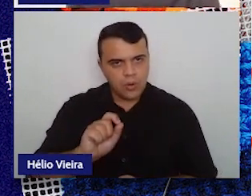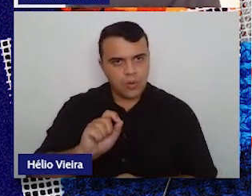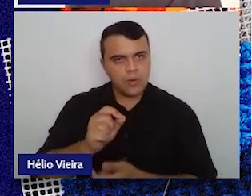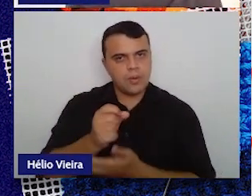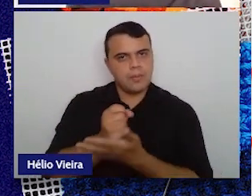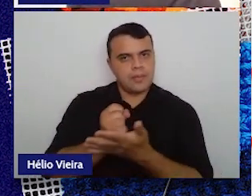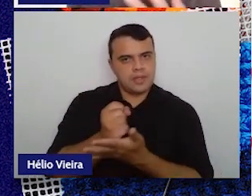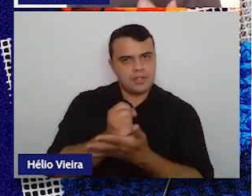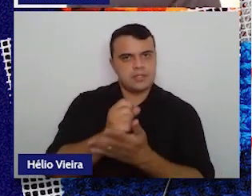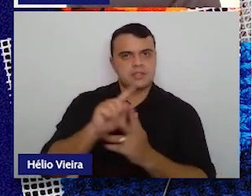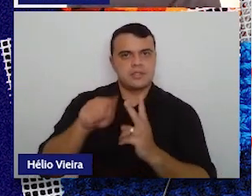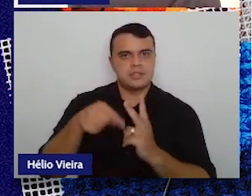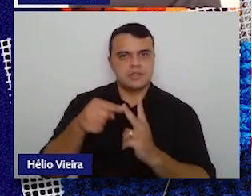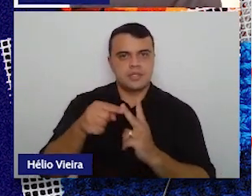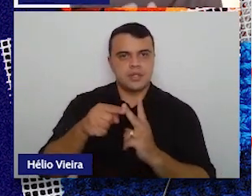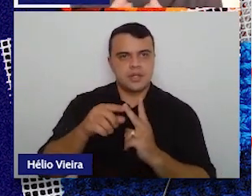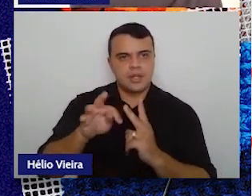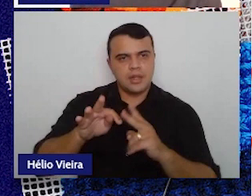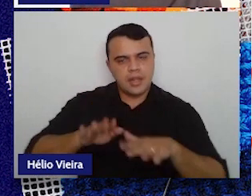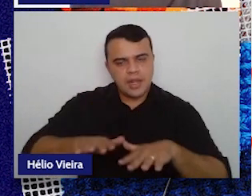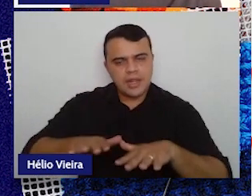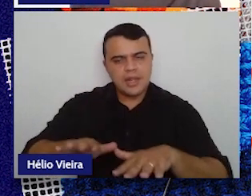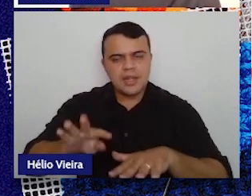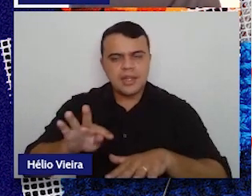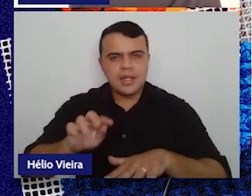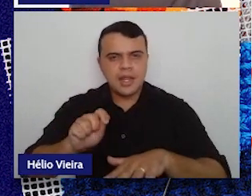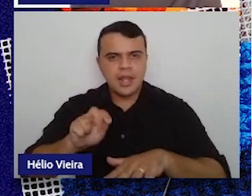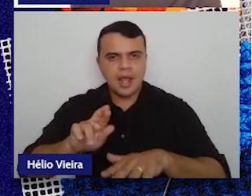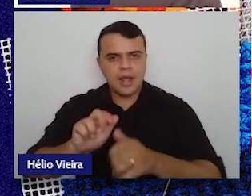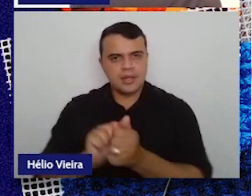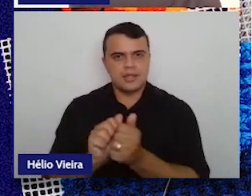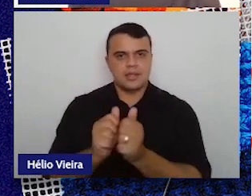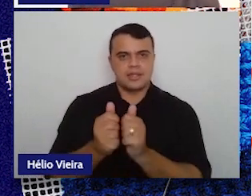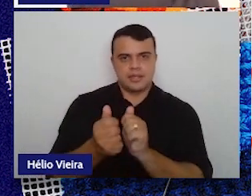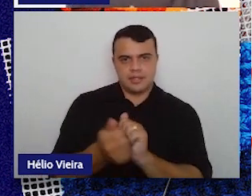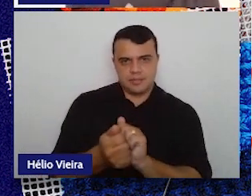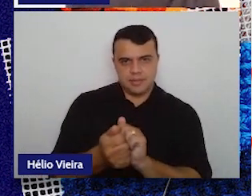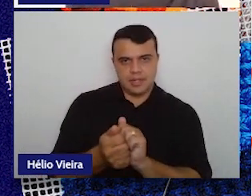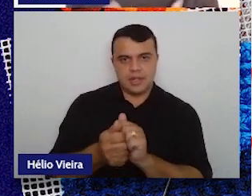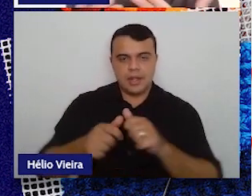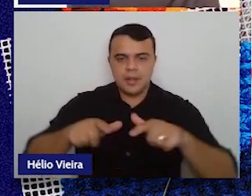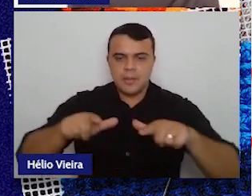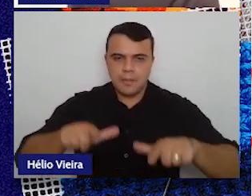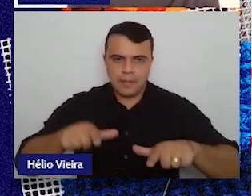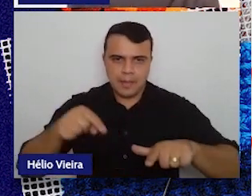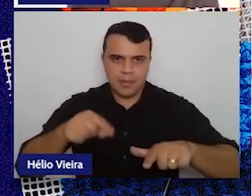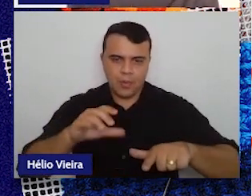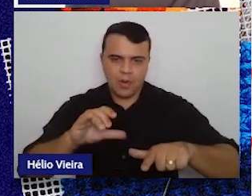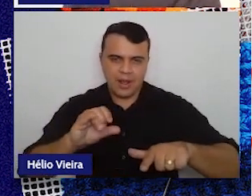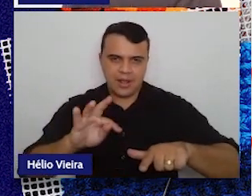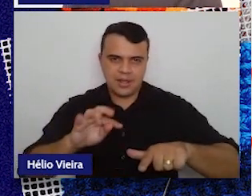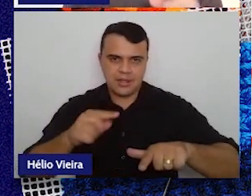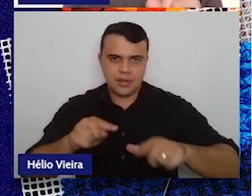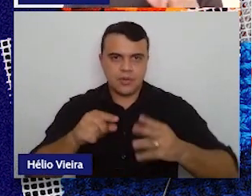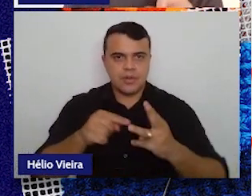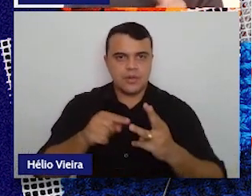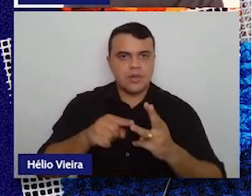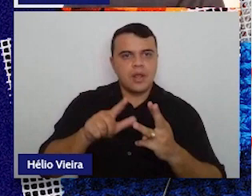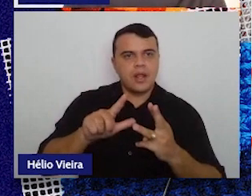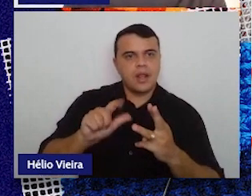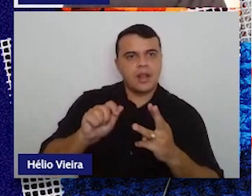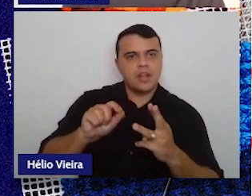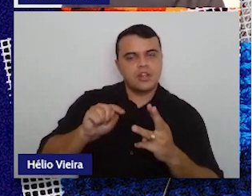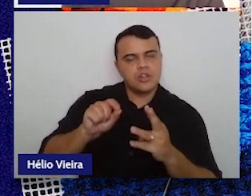base, o tecer, ou seja, um tear adaptado em papel cartão, e os nós do macramê. Aliás, um